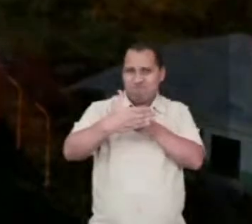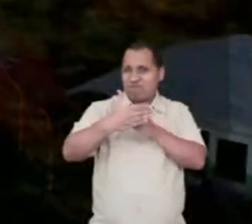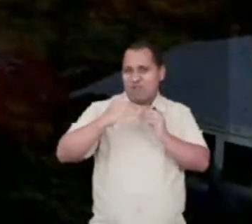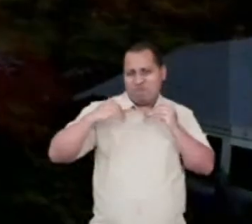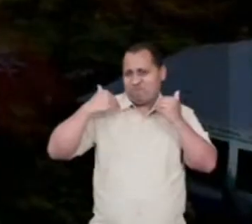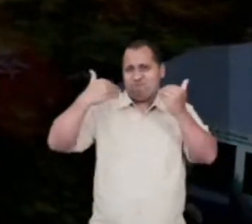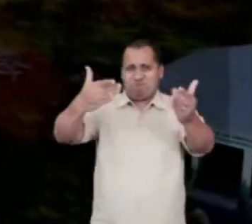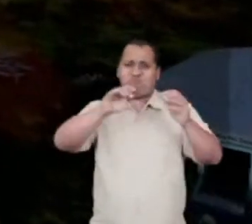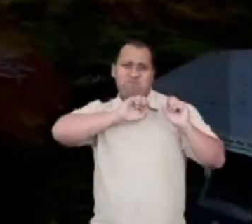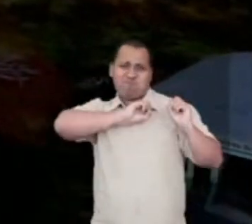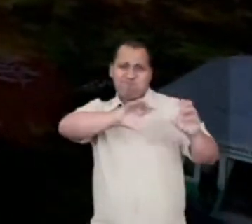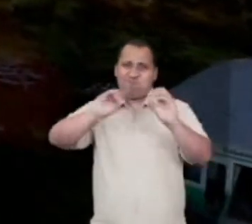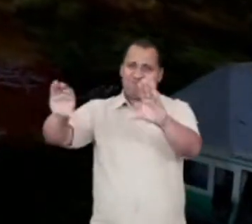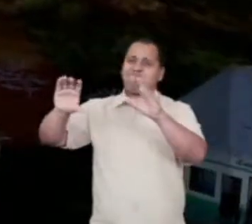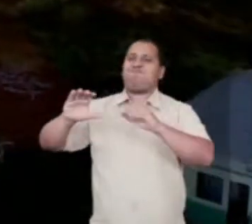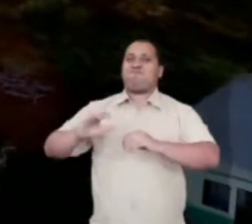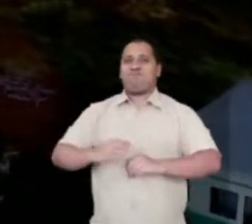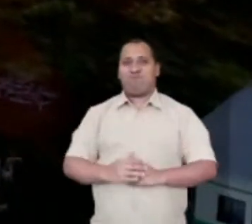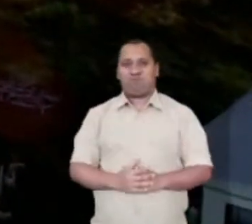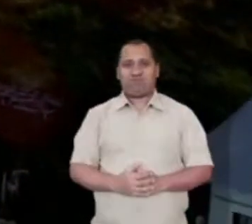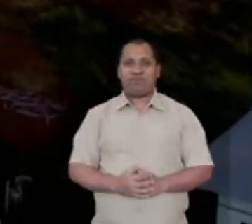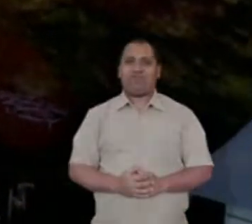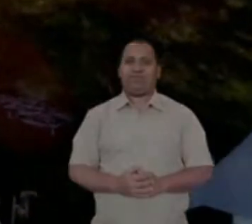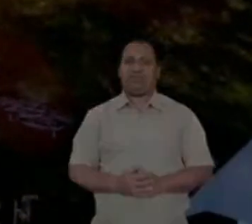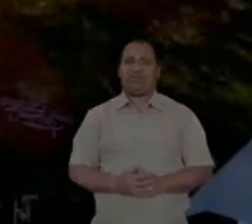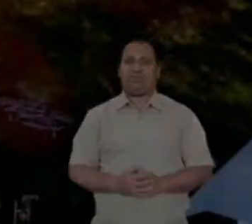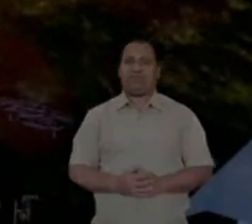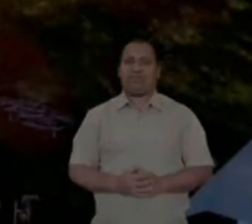ultrapassa limites e vai além das fronteiras.